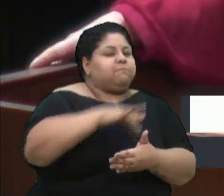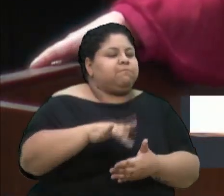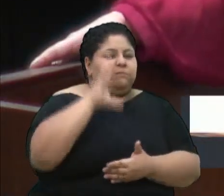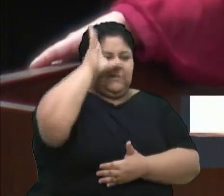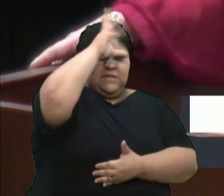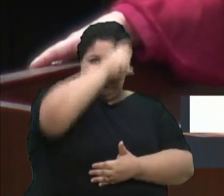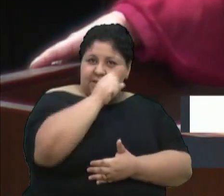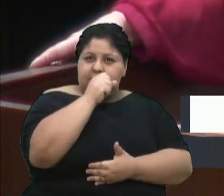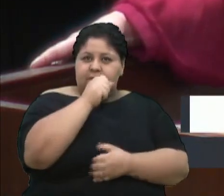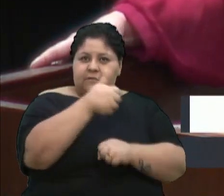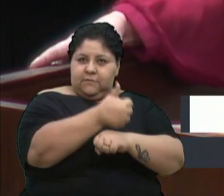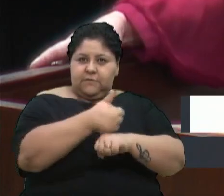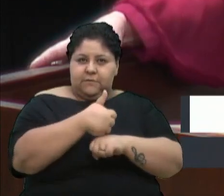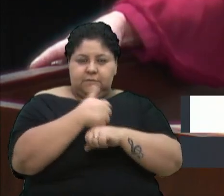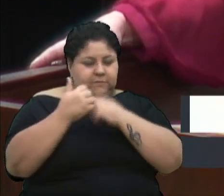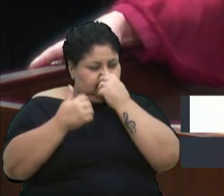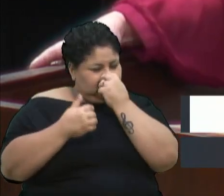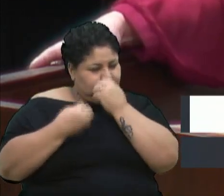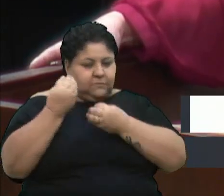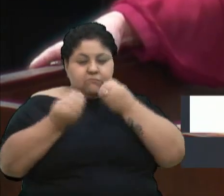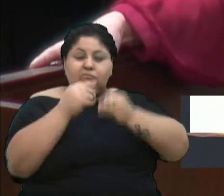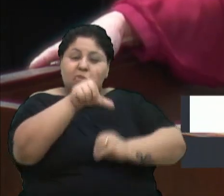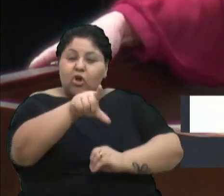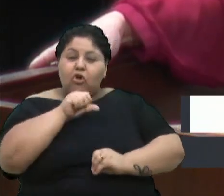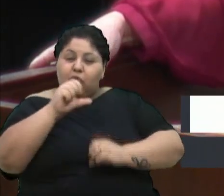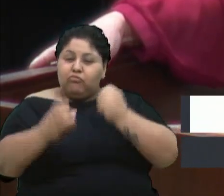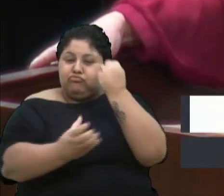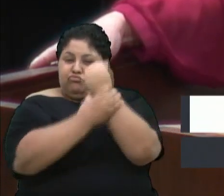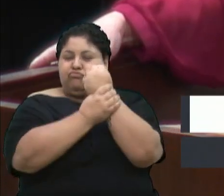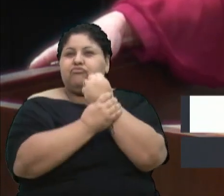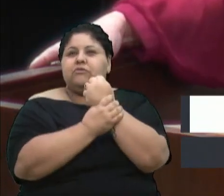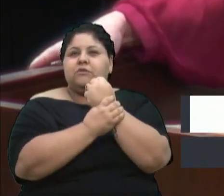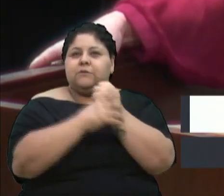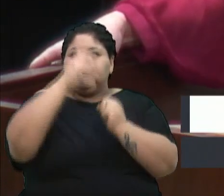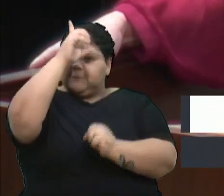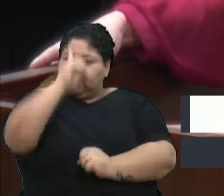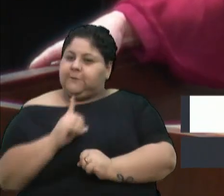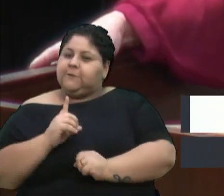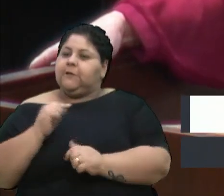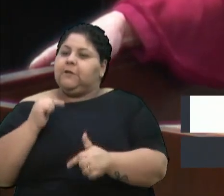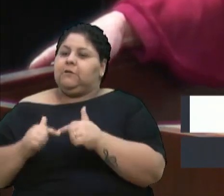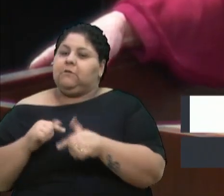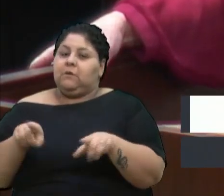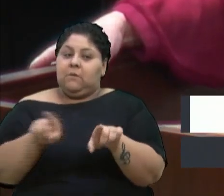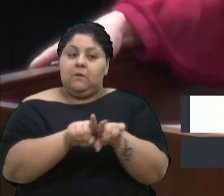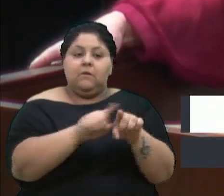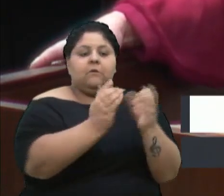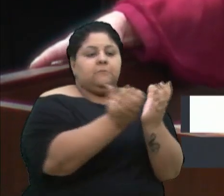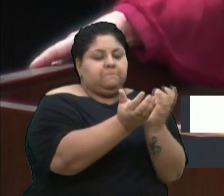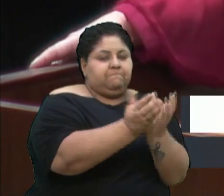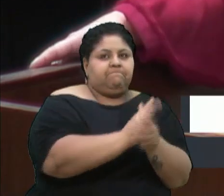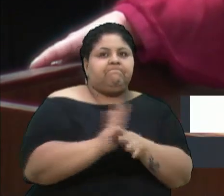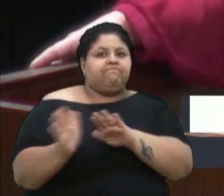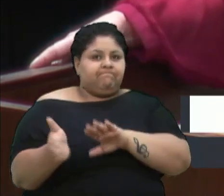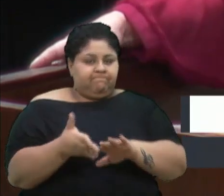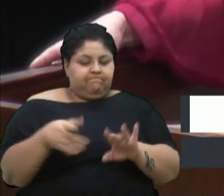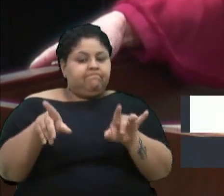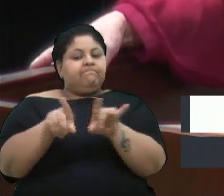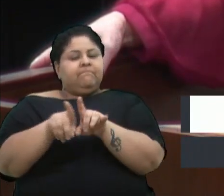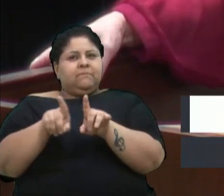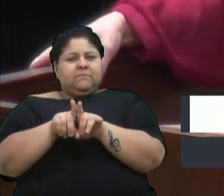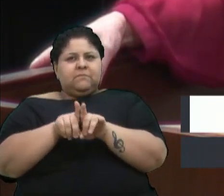aprendizagem profissional como alternativa, garantindo o direito ao trabalho e à escola. Também vai ter